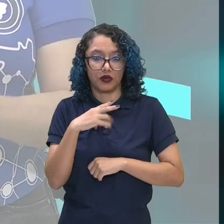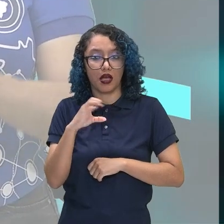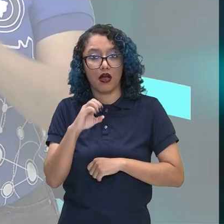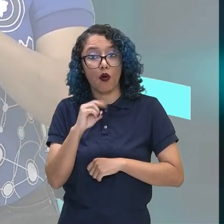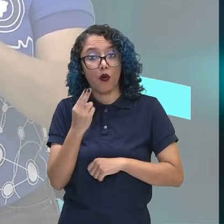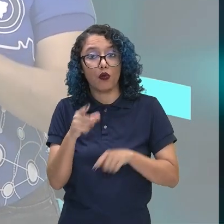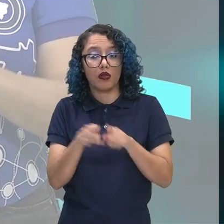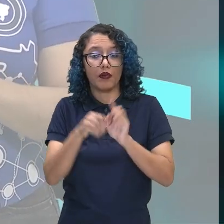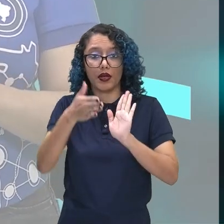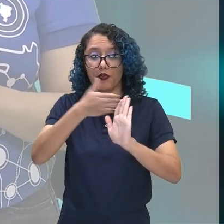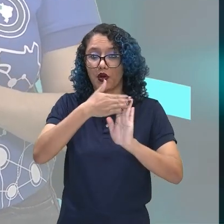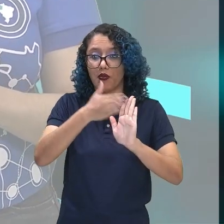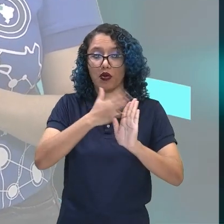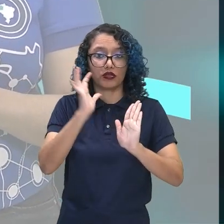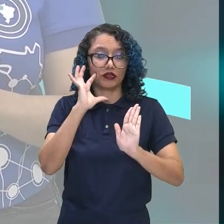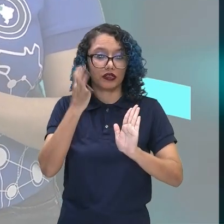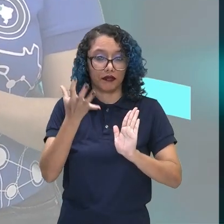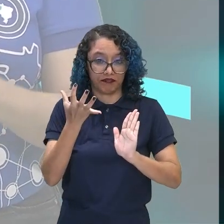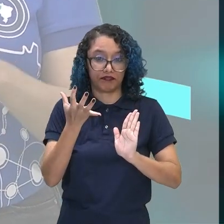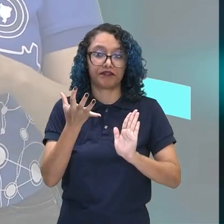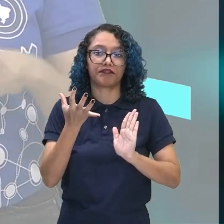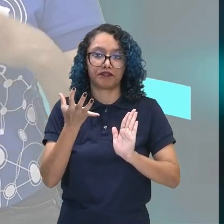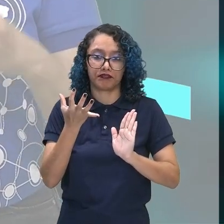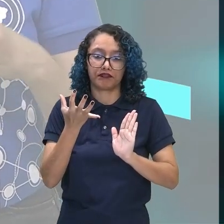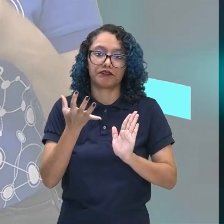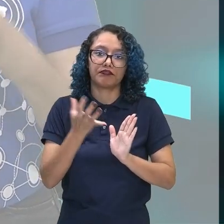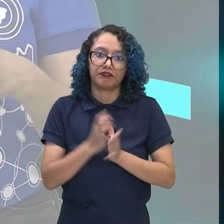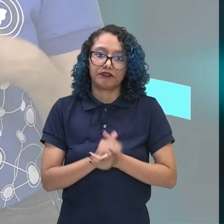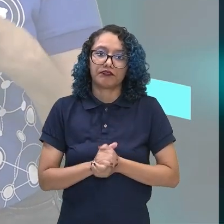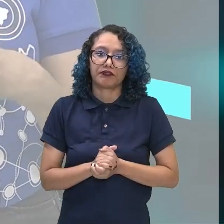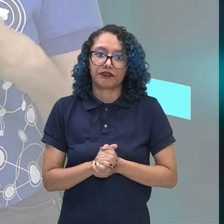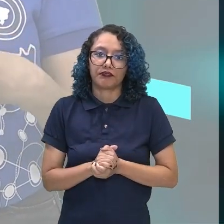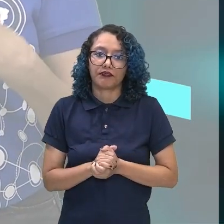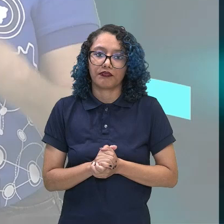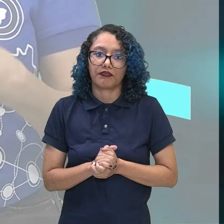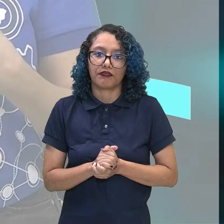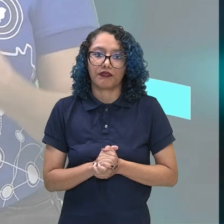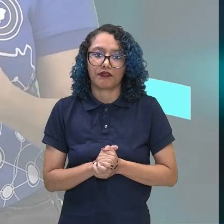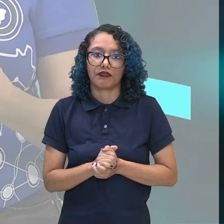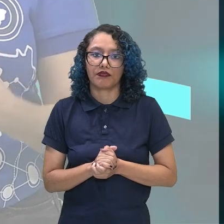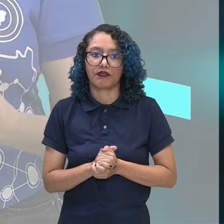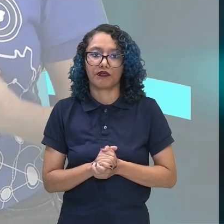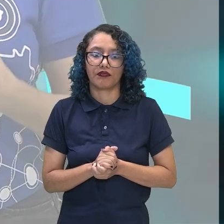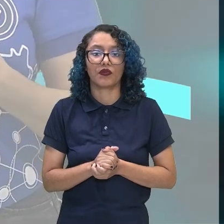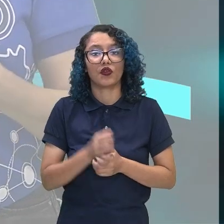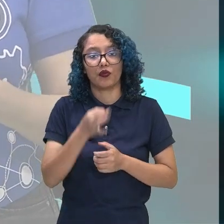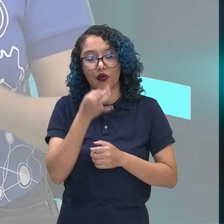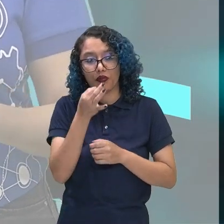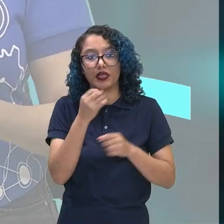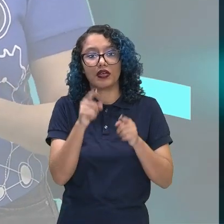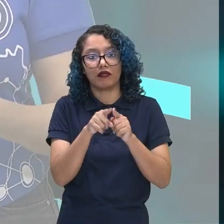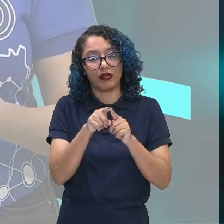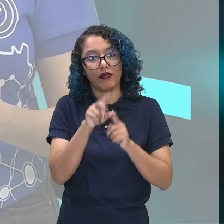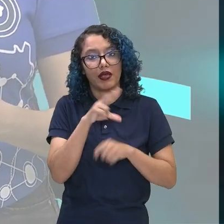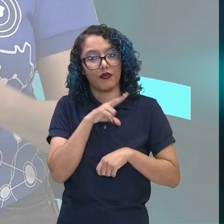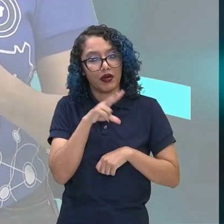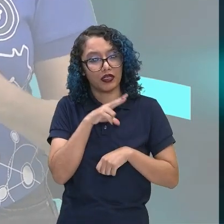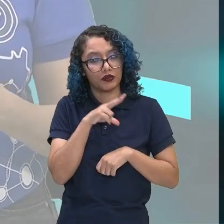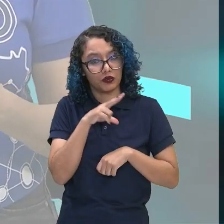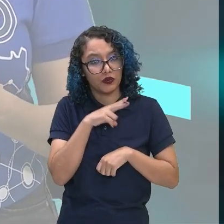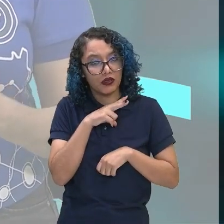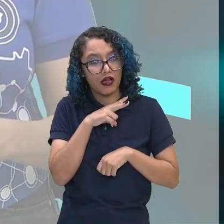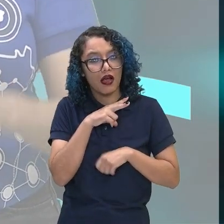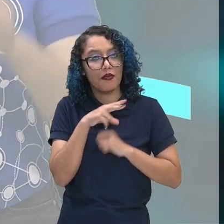Então, ele vai apresentar, né, esse comentário, que é a opinião, que é mais pessoal,